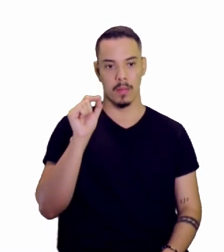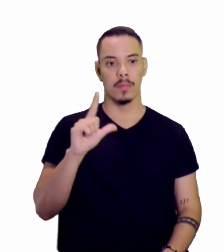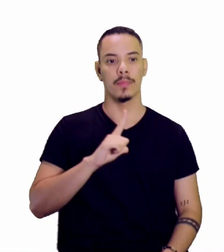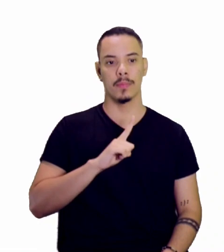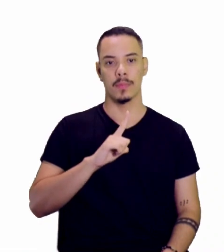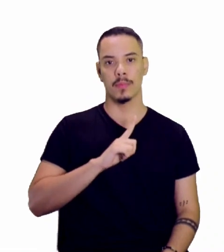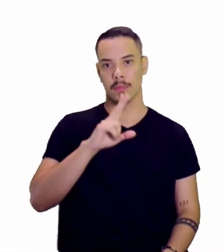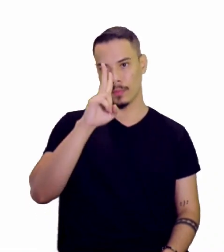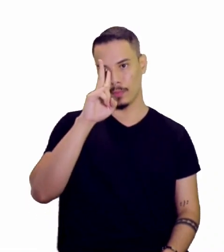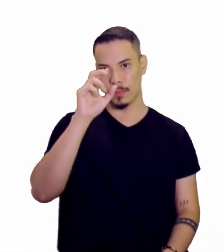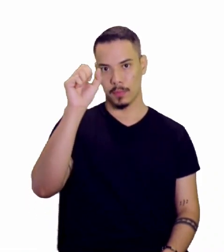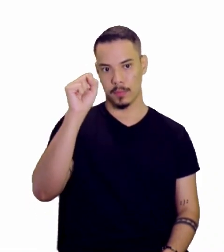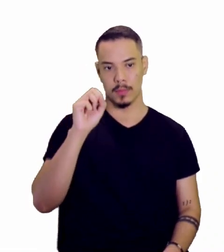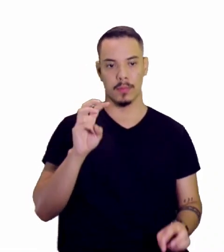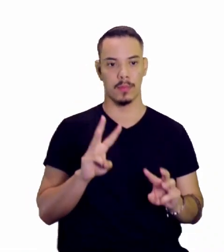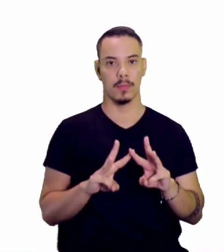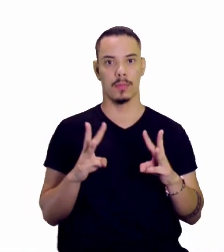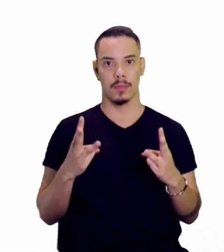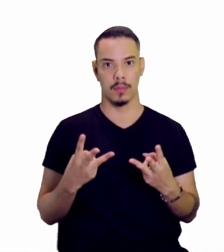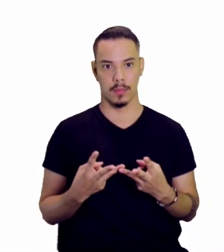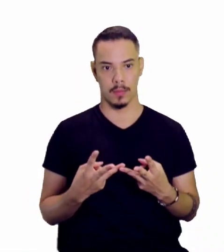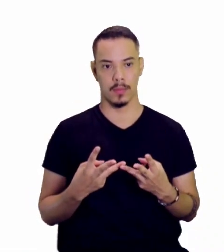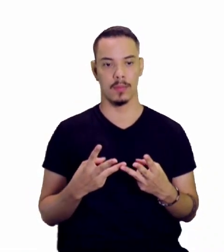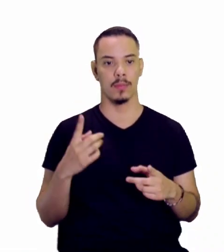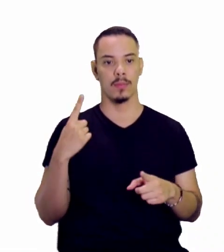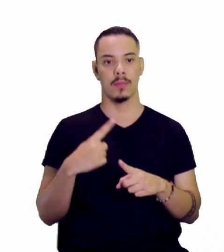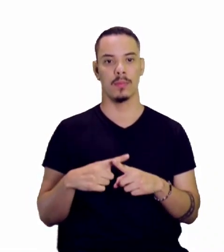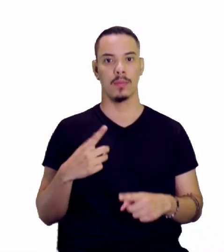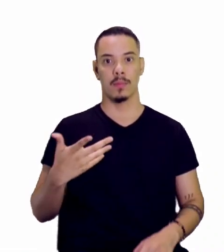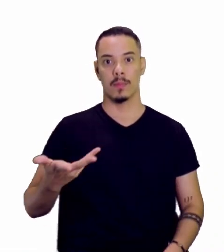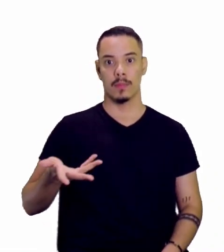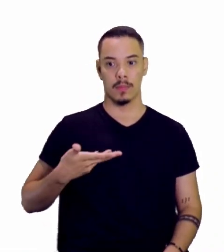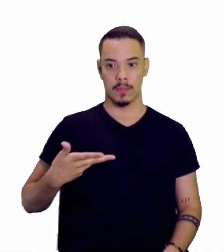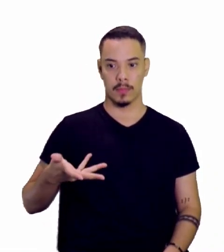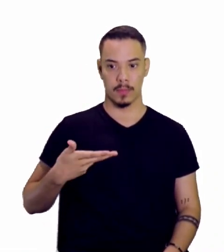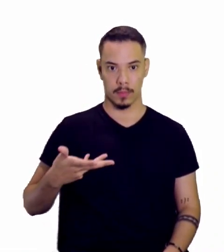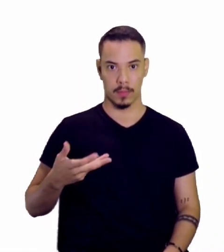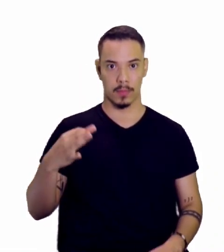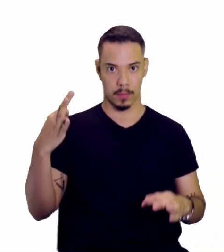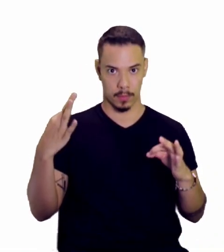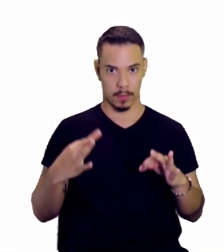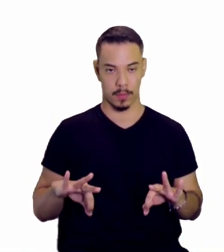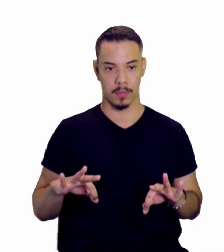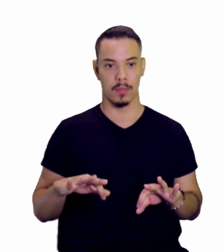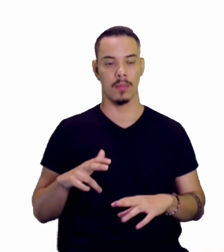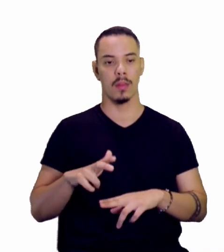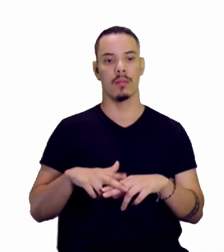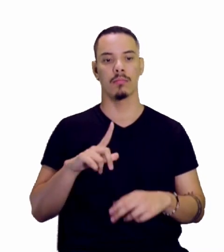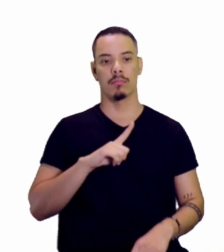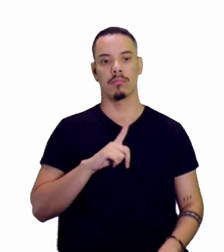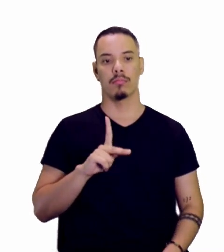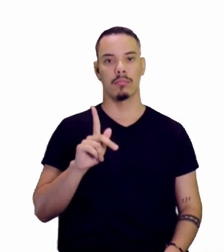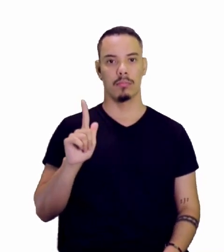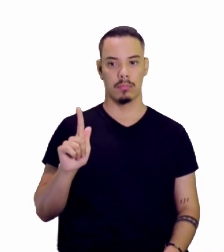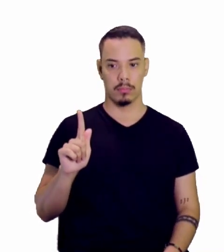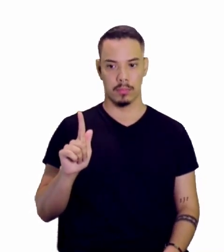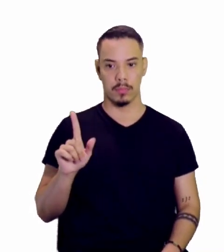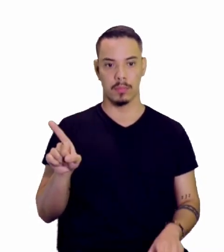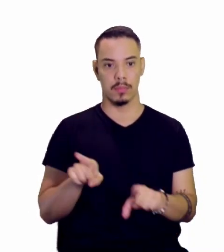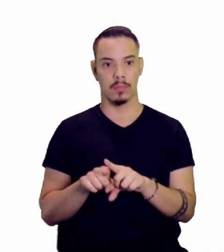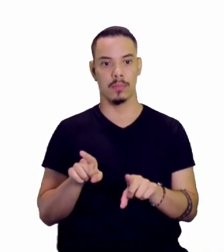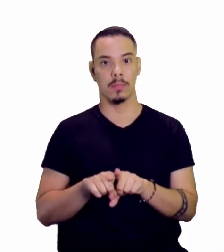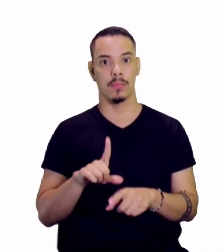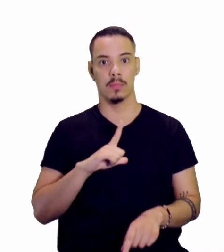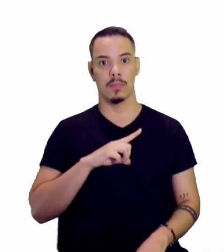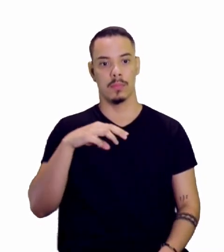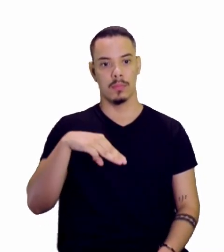Força, massa, vezes aceleração, né, Décio? Justamente. Massa é quilograma, aceleração é